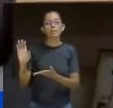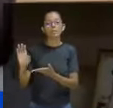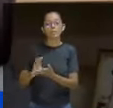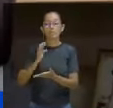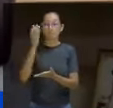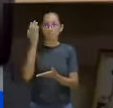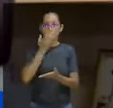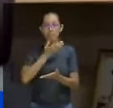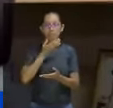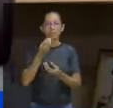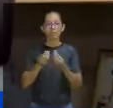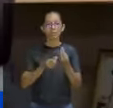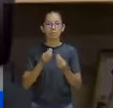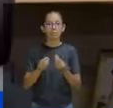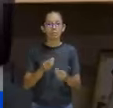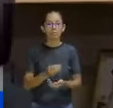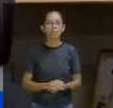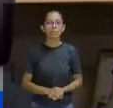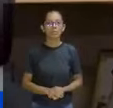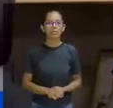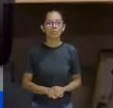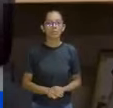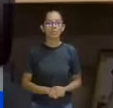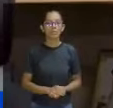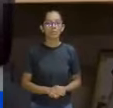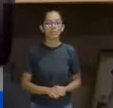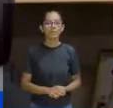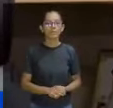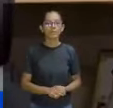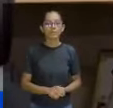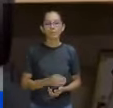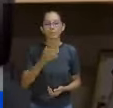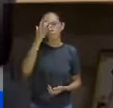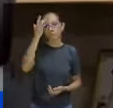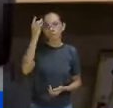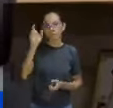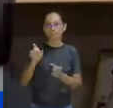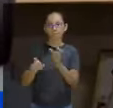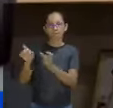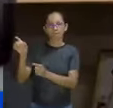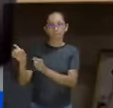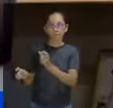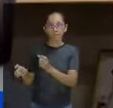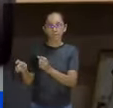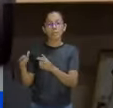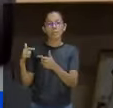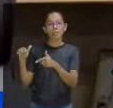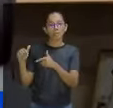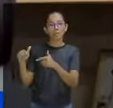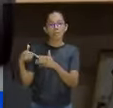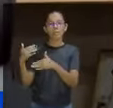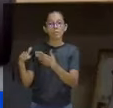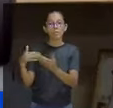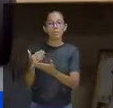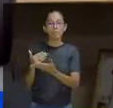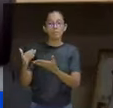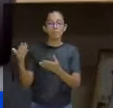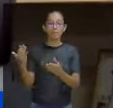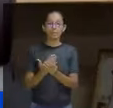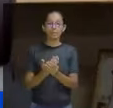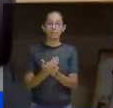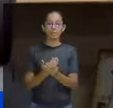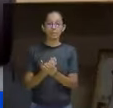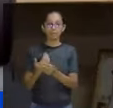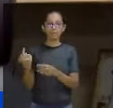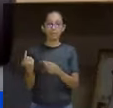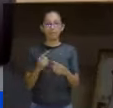contas, esses prestadores de serviço, pessoas físicas, passaram a ajuizar ações trabalhistas, pleiteando o